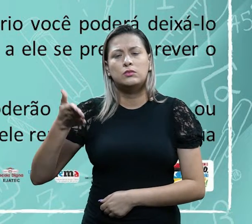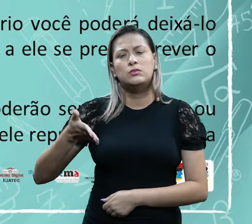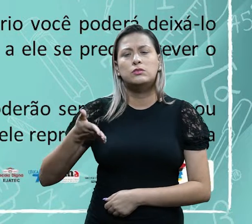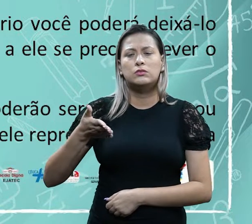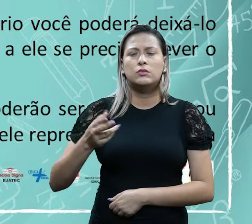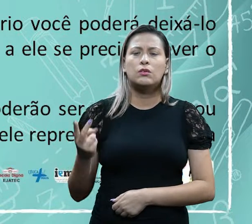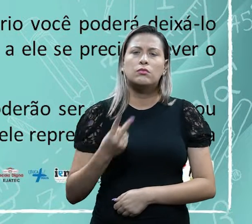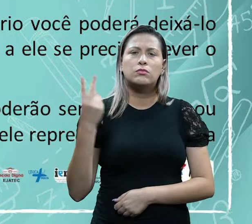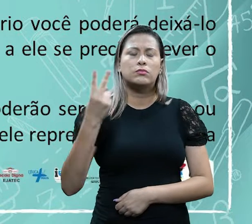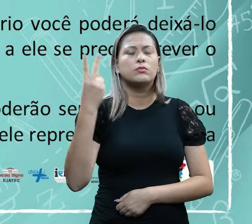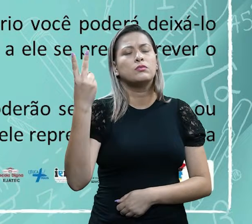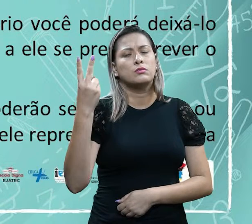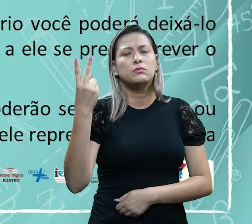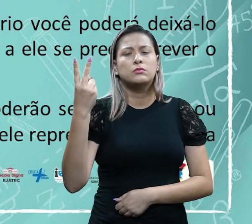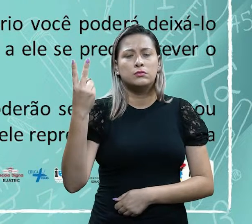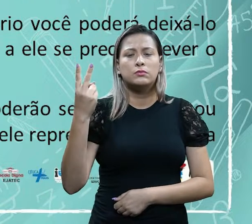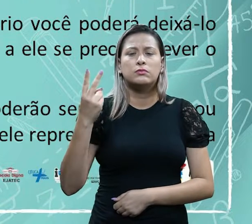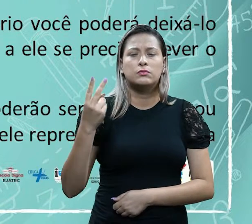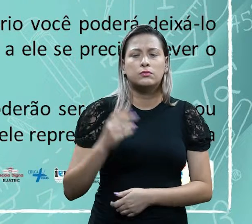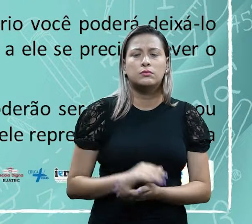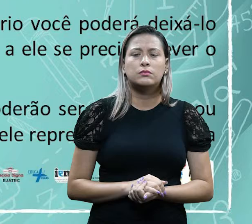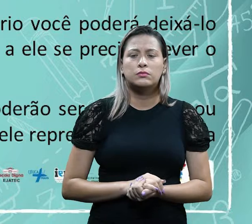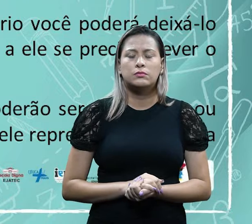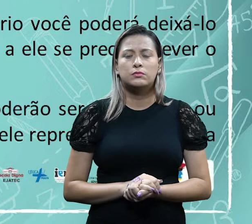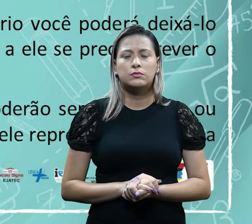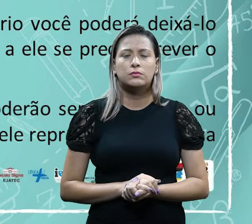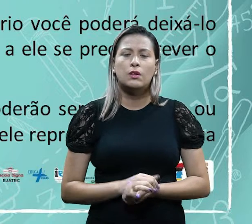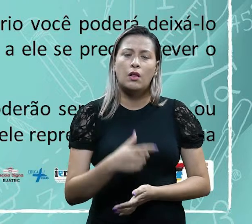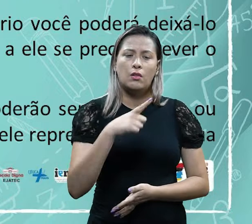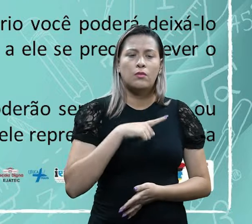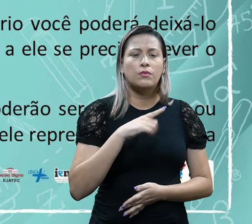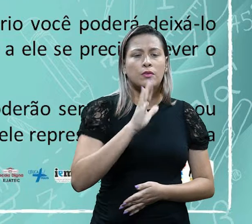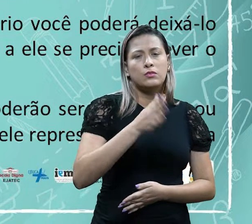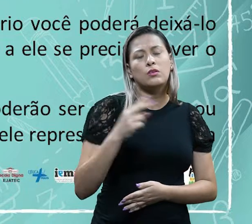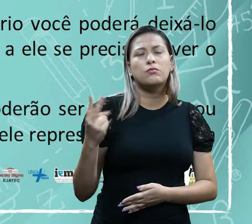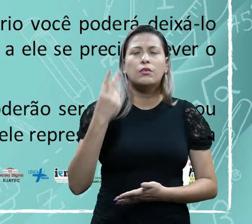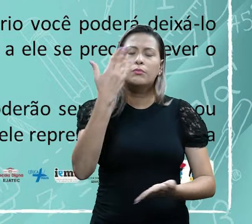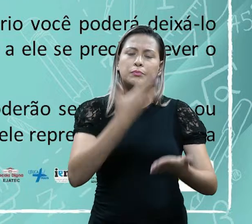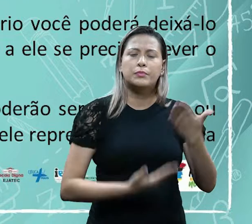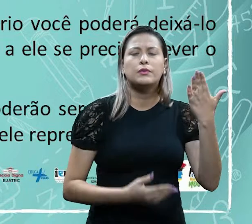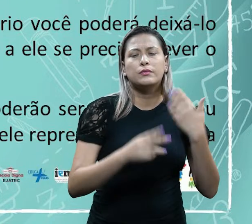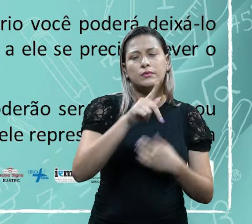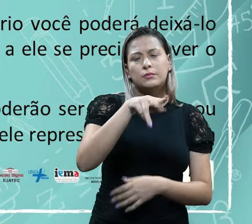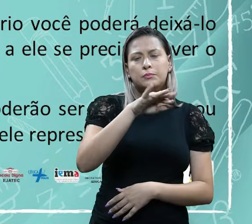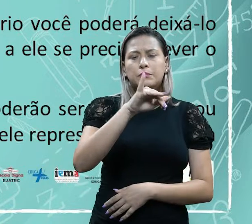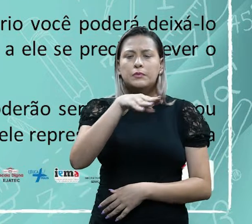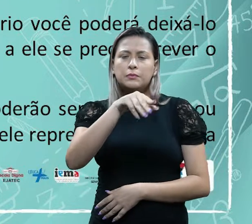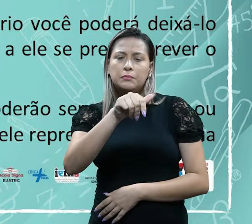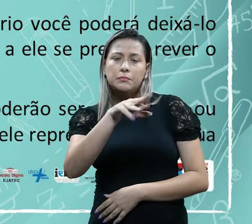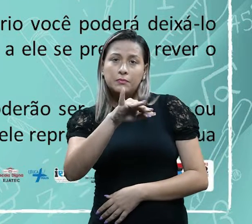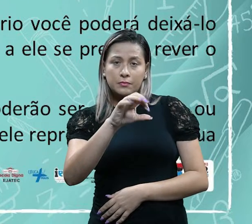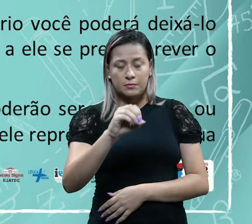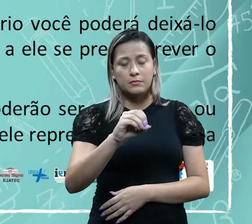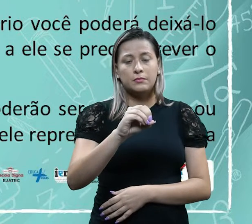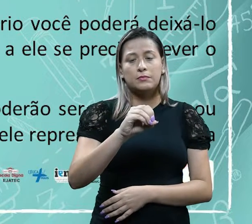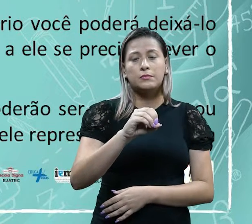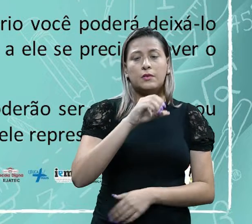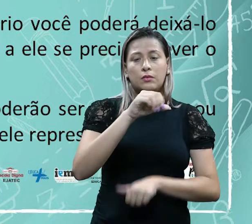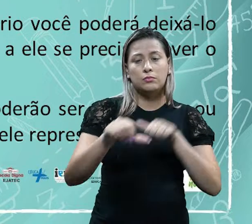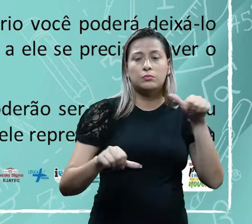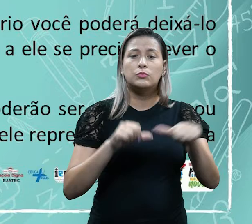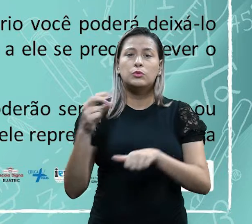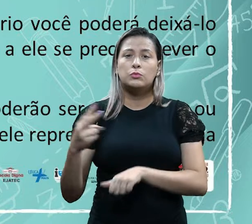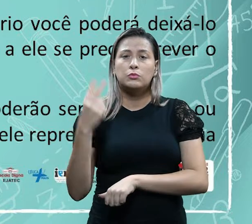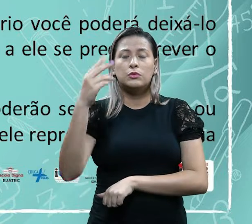o seu valor, né, cumpra, de fato, o que foi prometido, ele perca o seu valor primário, passe a ter um valor secundário, ou